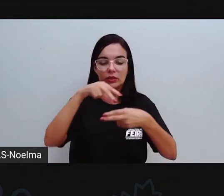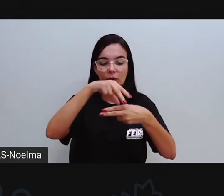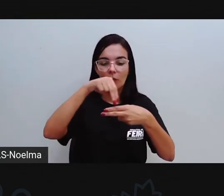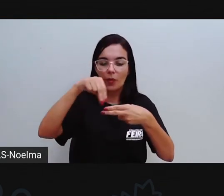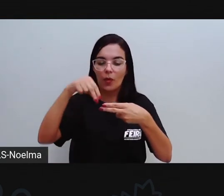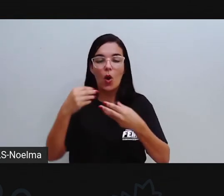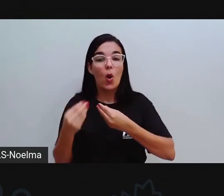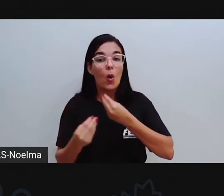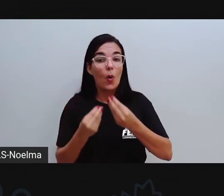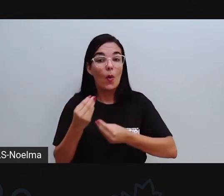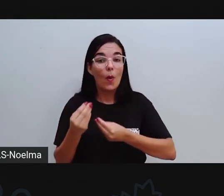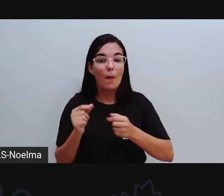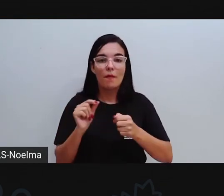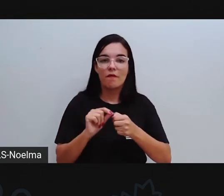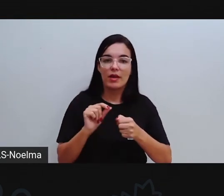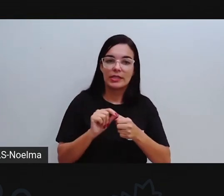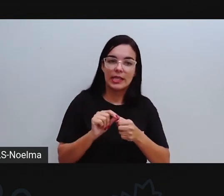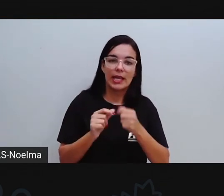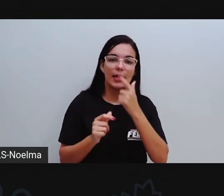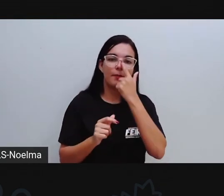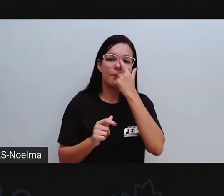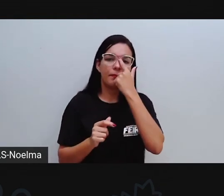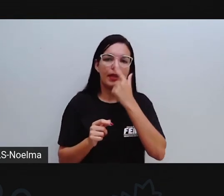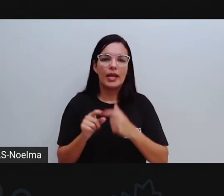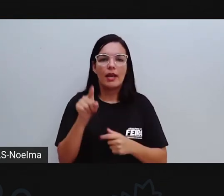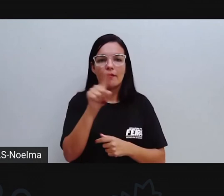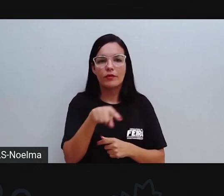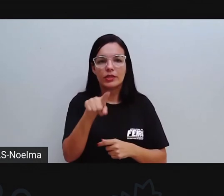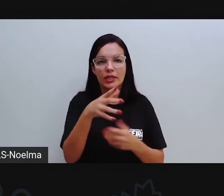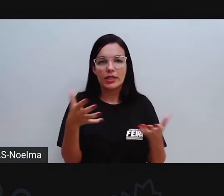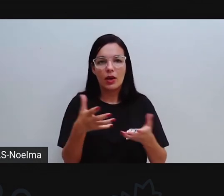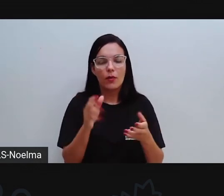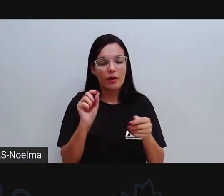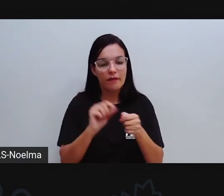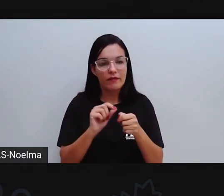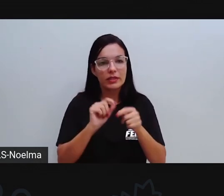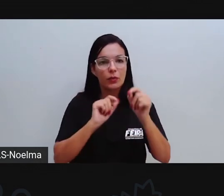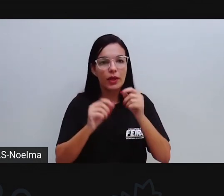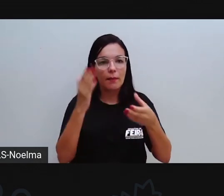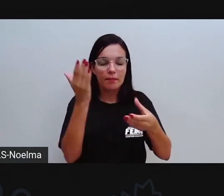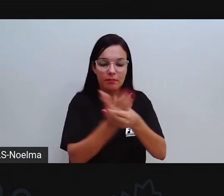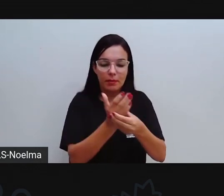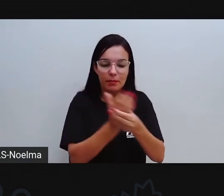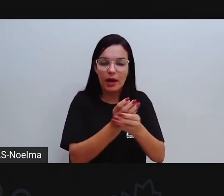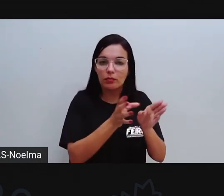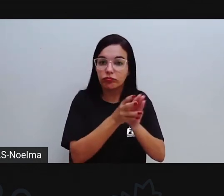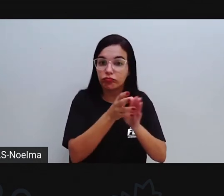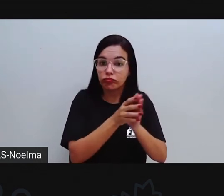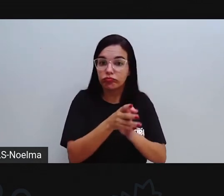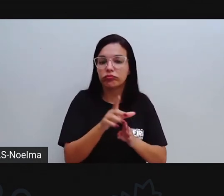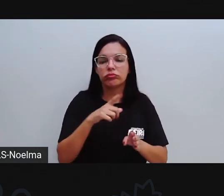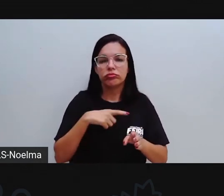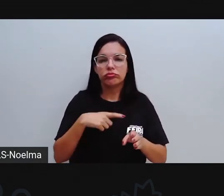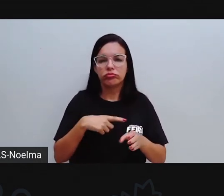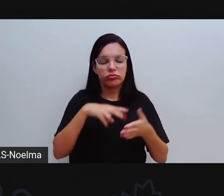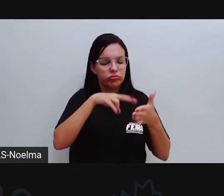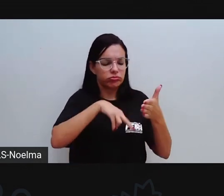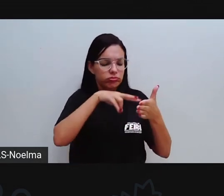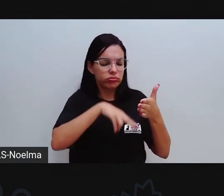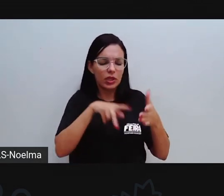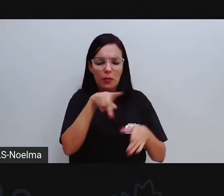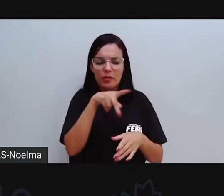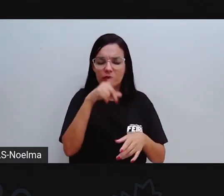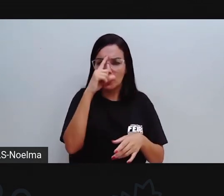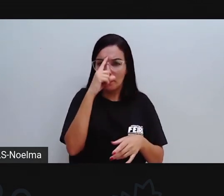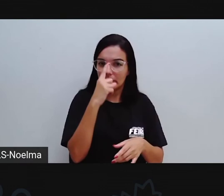produzir uma literatura de cordel. Vocês agora vão pegar o seu percurso pedagógico, vão ler direitinho as orientações que foram dadas pelo